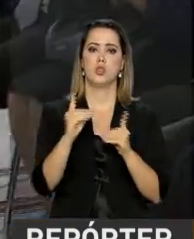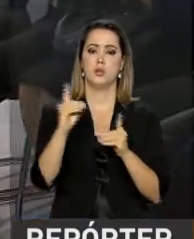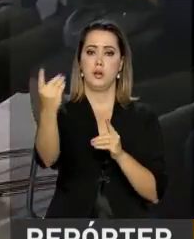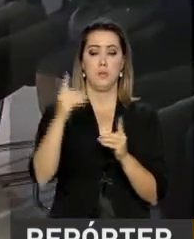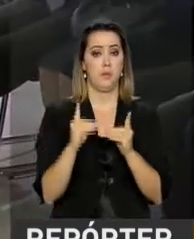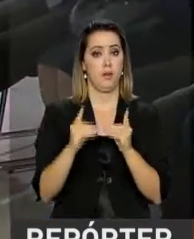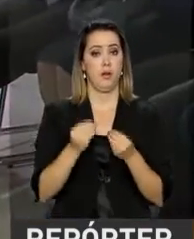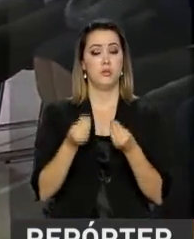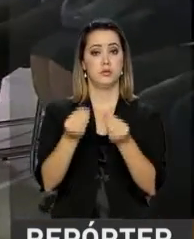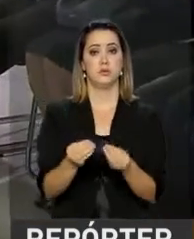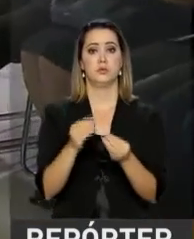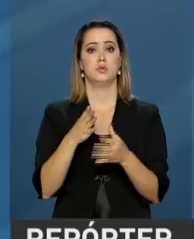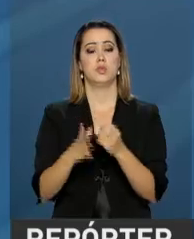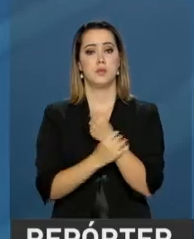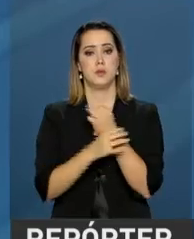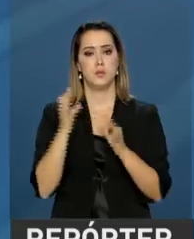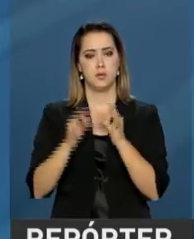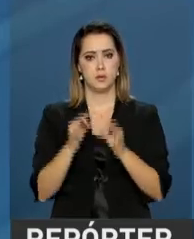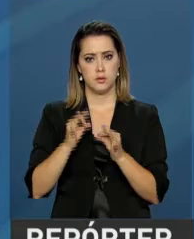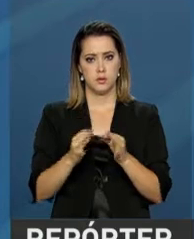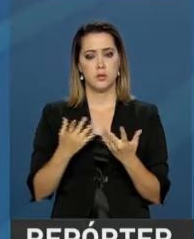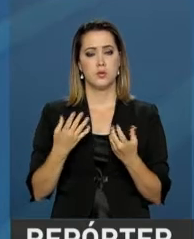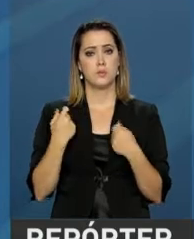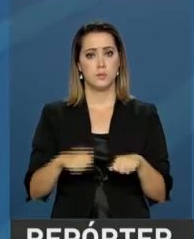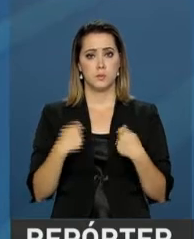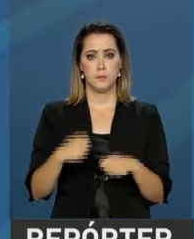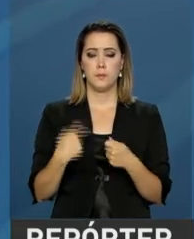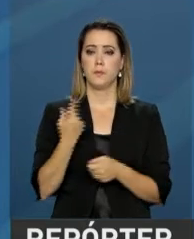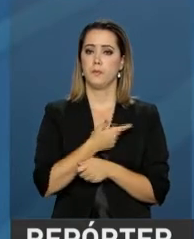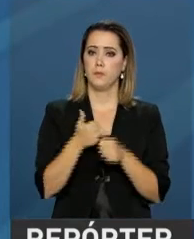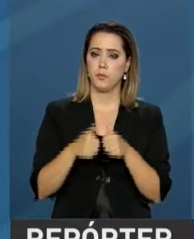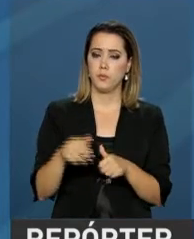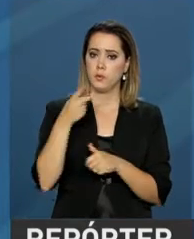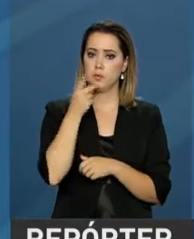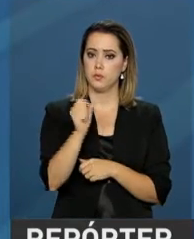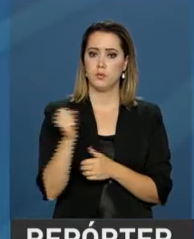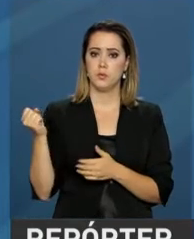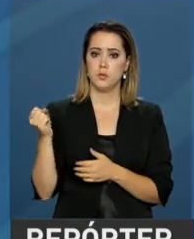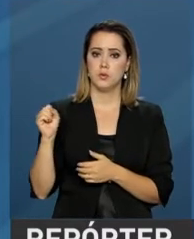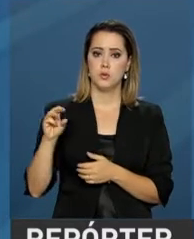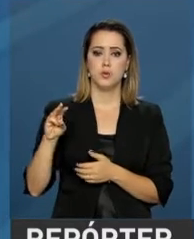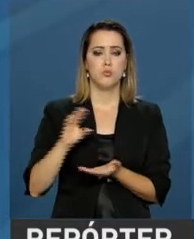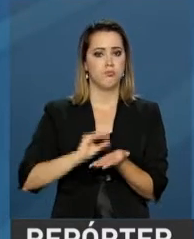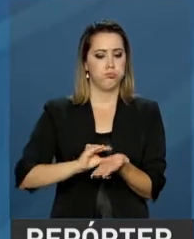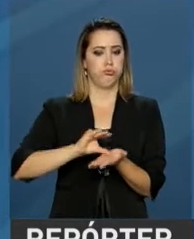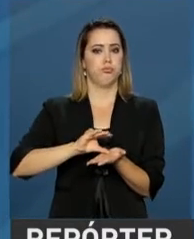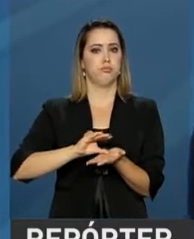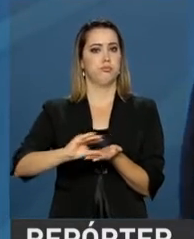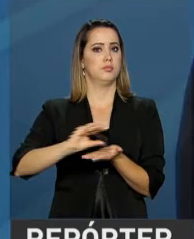poder dar o conforto ea segurança jurídica necessária que nós estamos falando de muitos investimentos